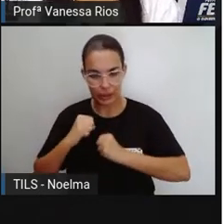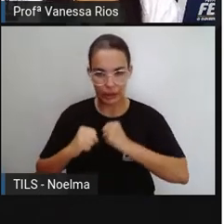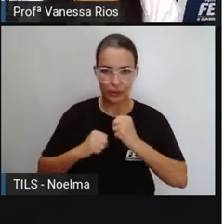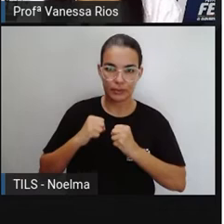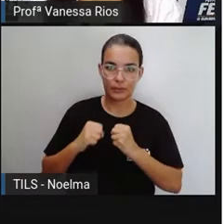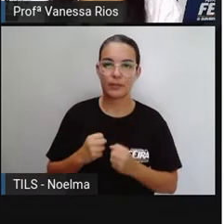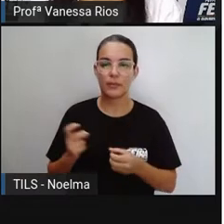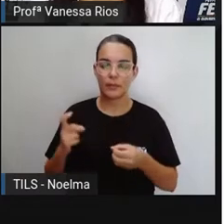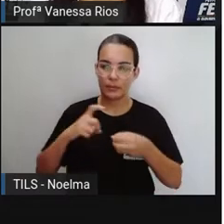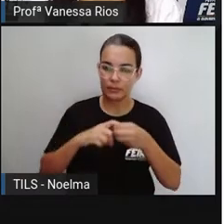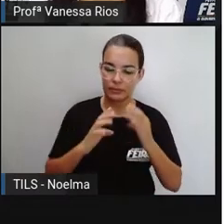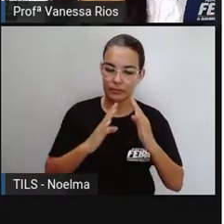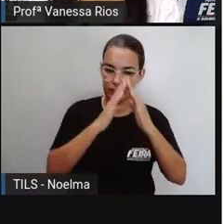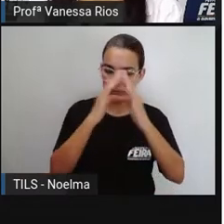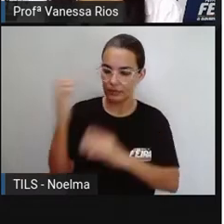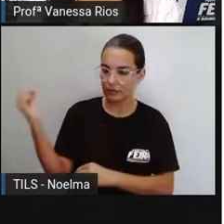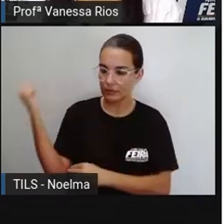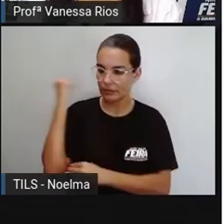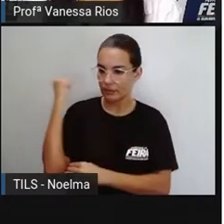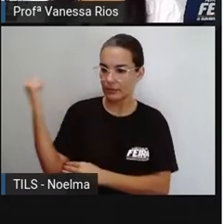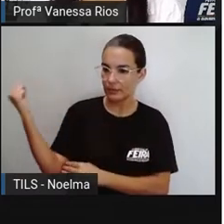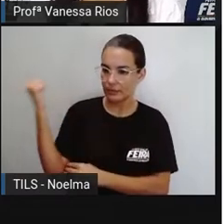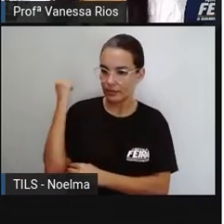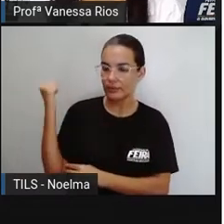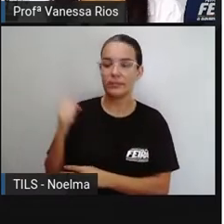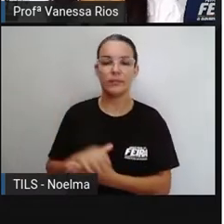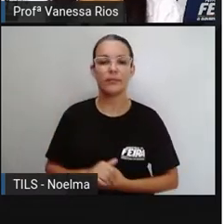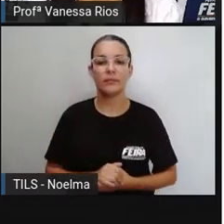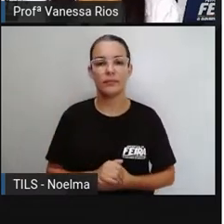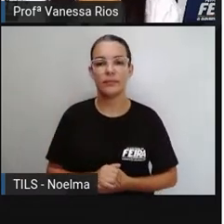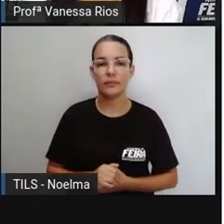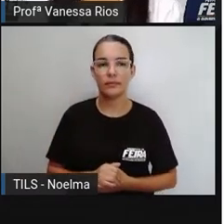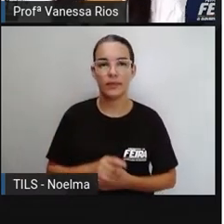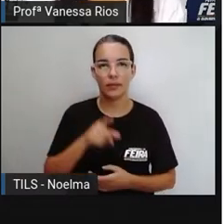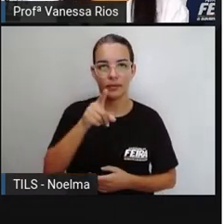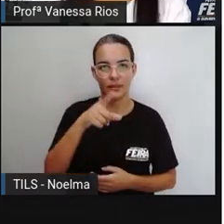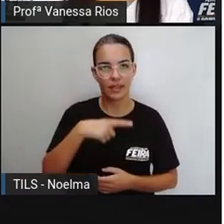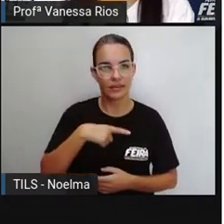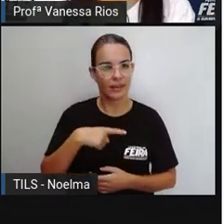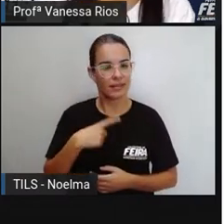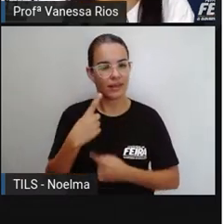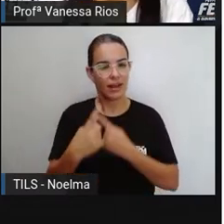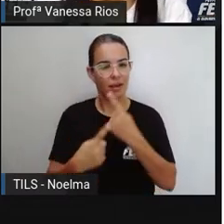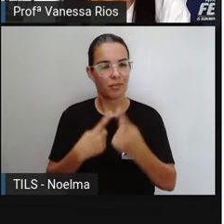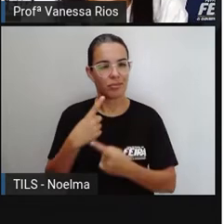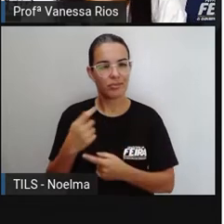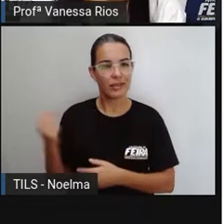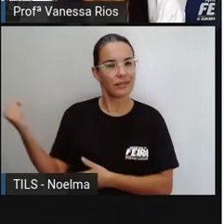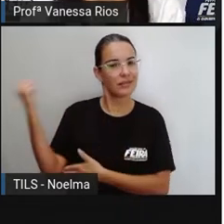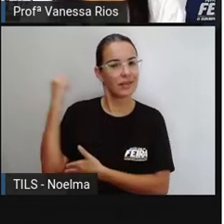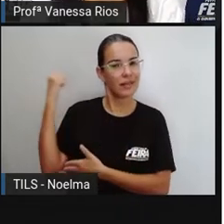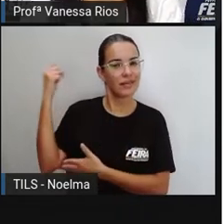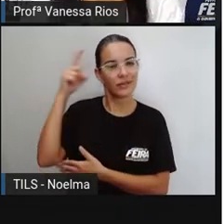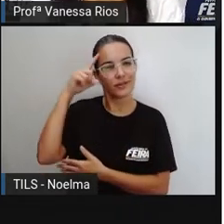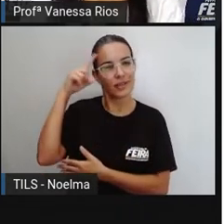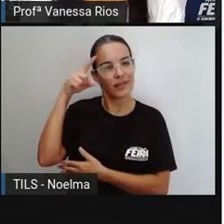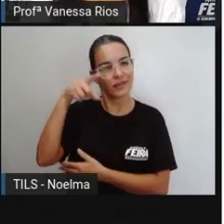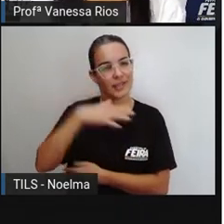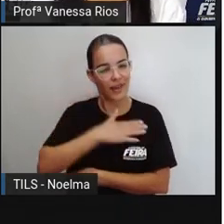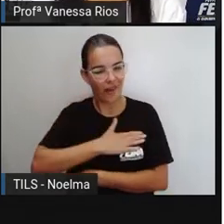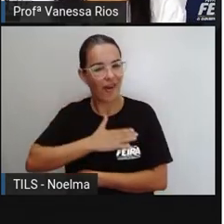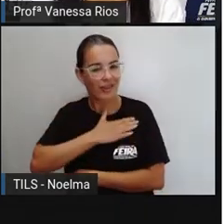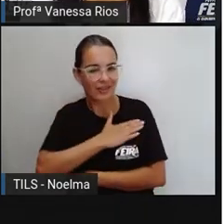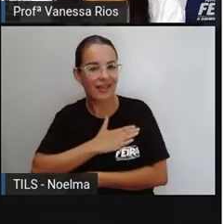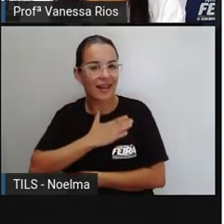às academias. Mas aí, em relação a isso, né, você tem aí alguma atividade diária que você faça, que